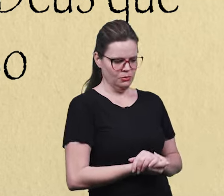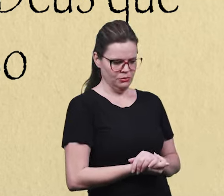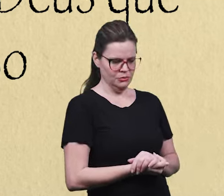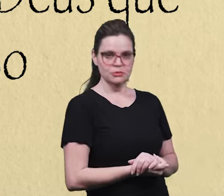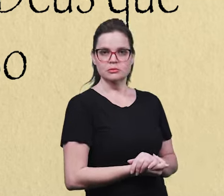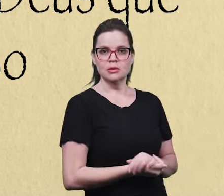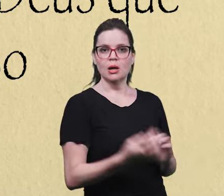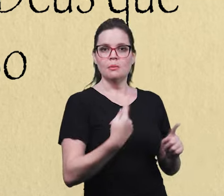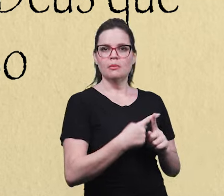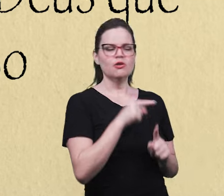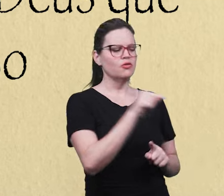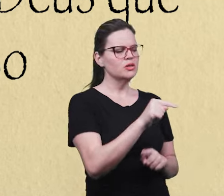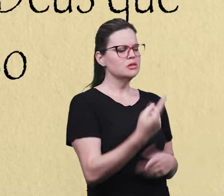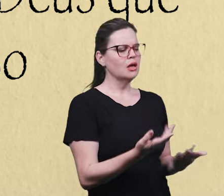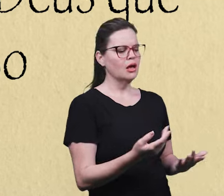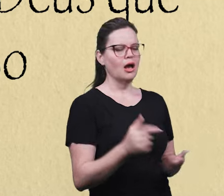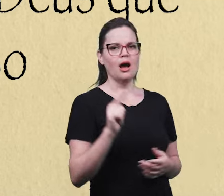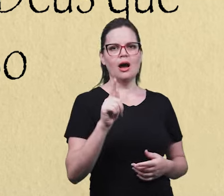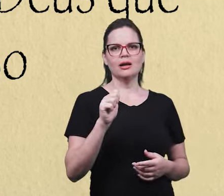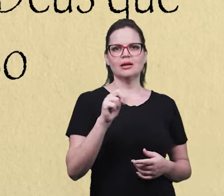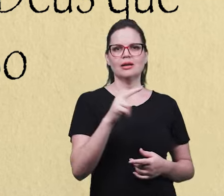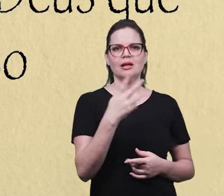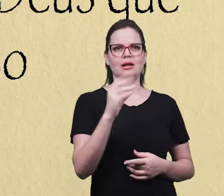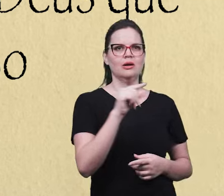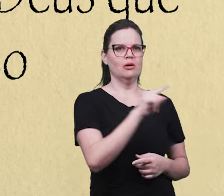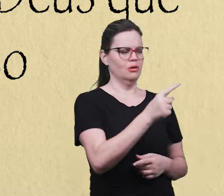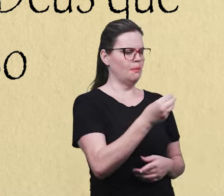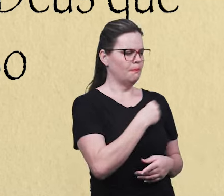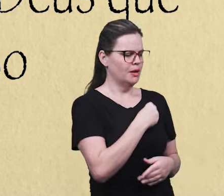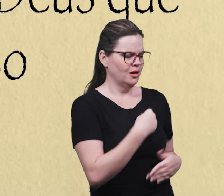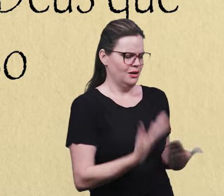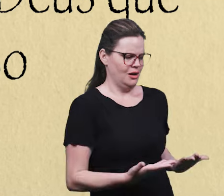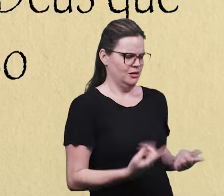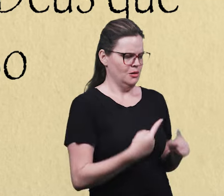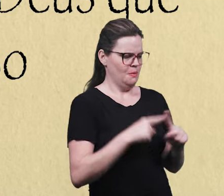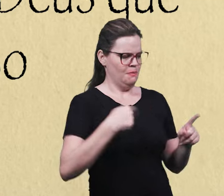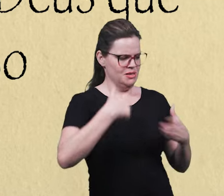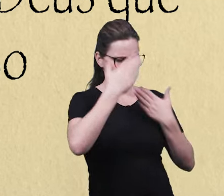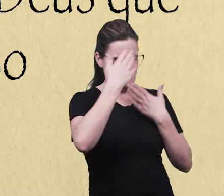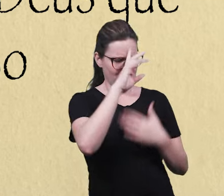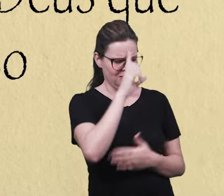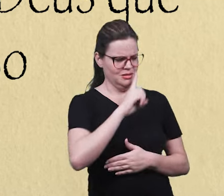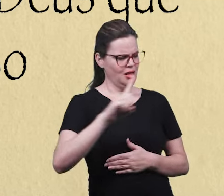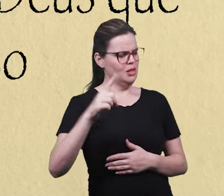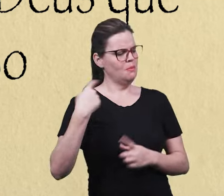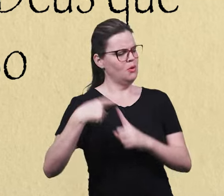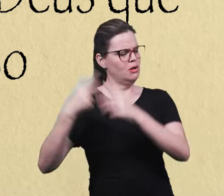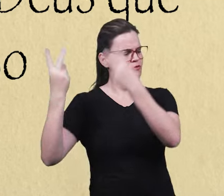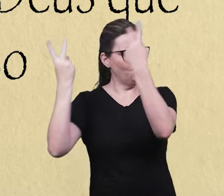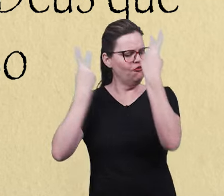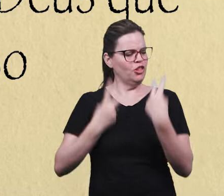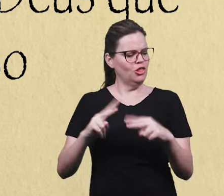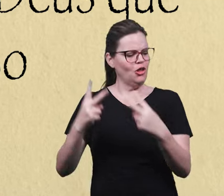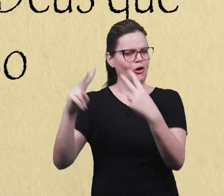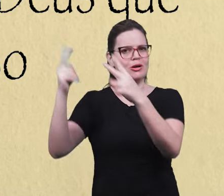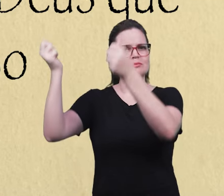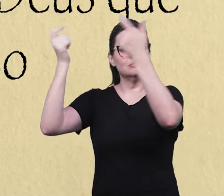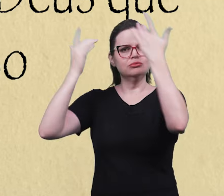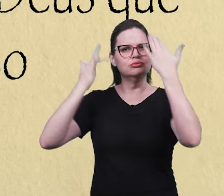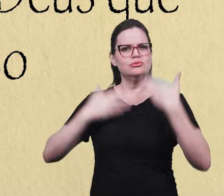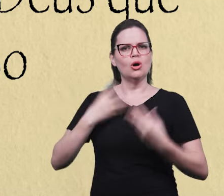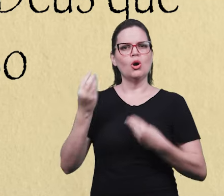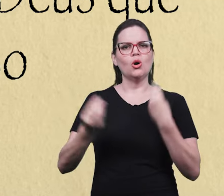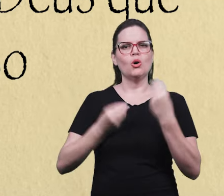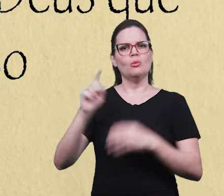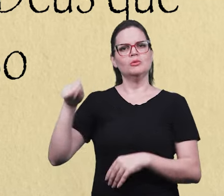aguilhão da morte é o pecado, e a força do pecado é a lei. Mas graças a Deus que nos dá a vitória por nosso Senhor